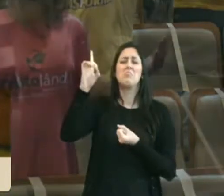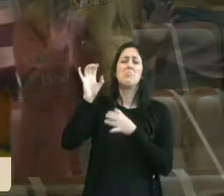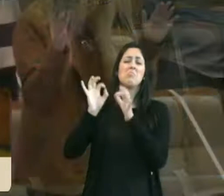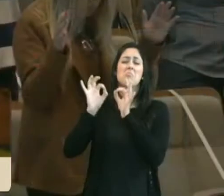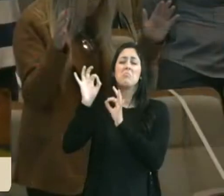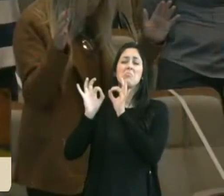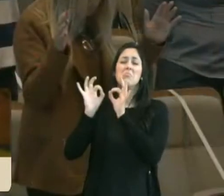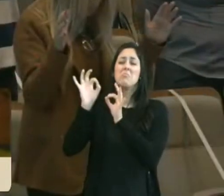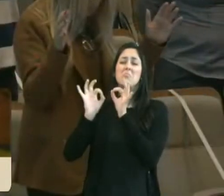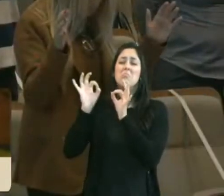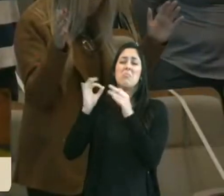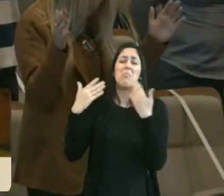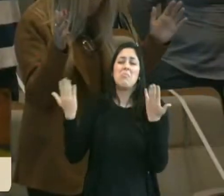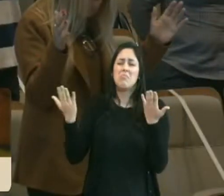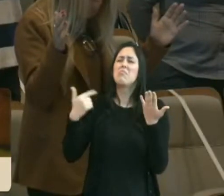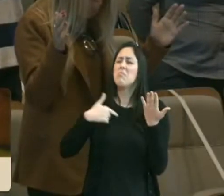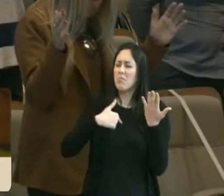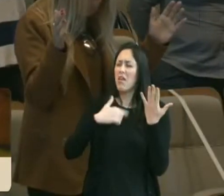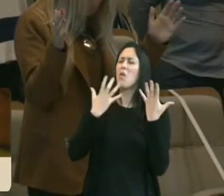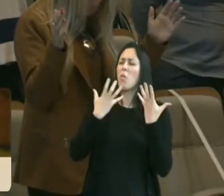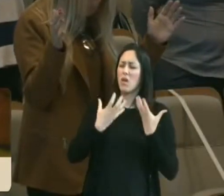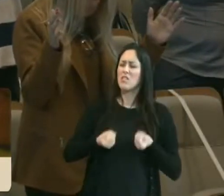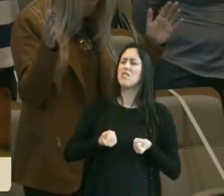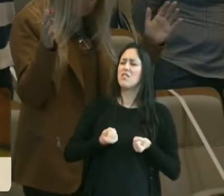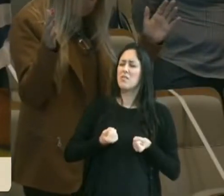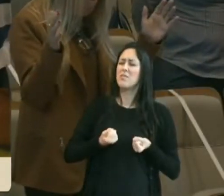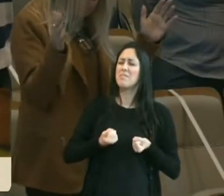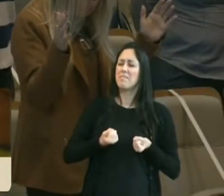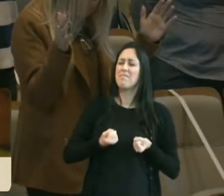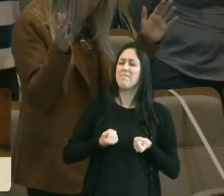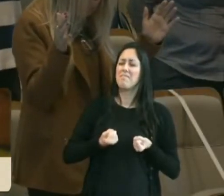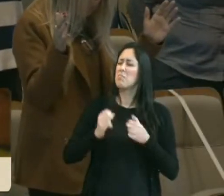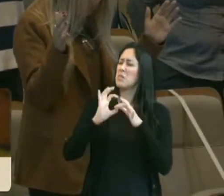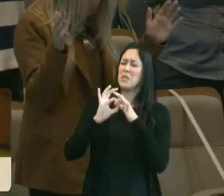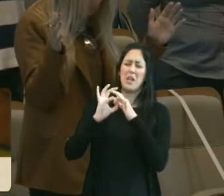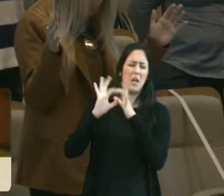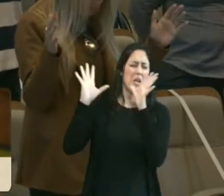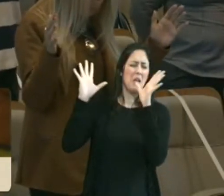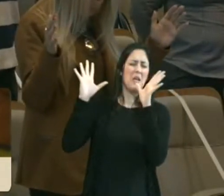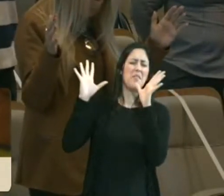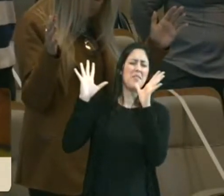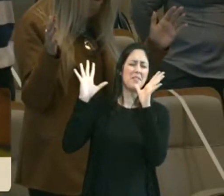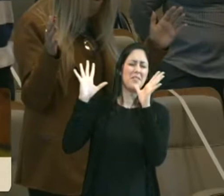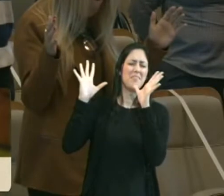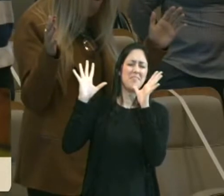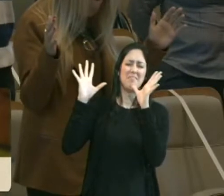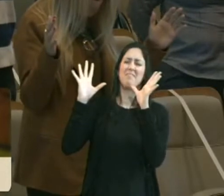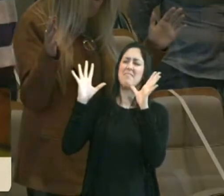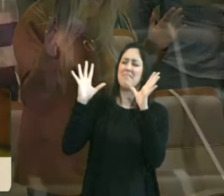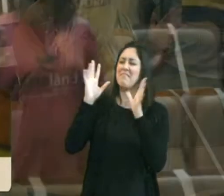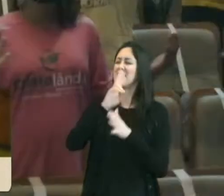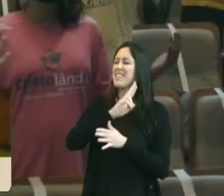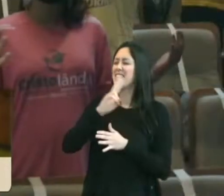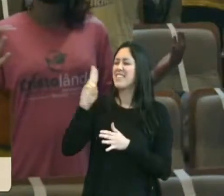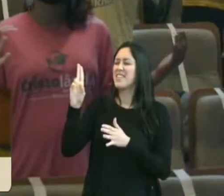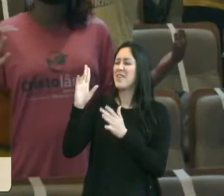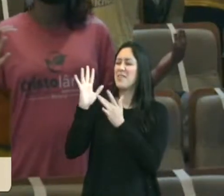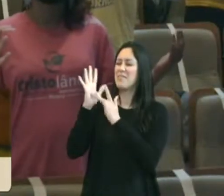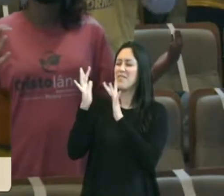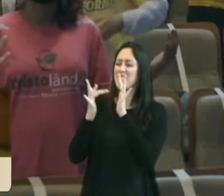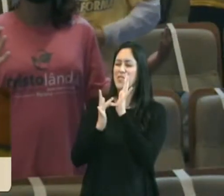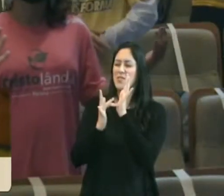tudo aquilo que o Senhor tem para a minha vida. Eu te dou liberdade, em nome